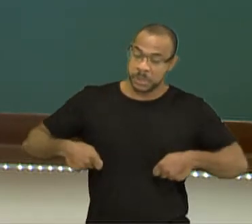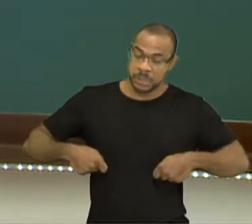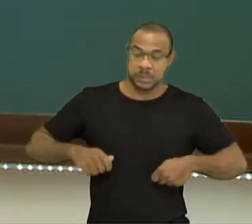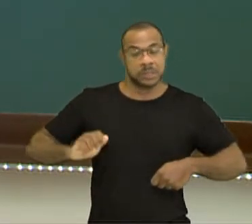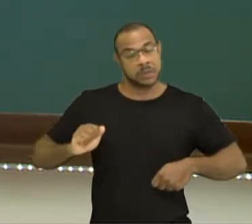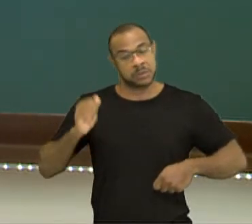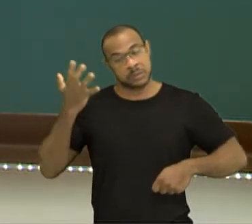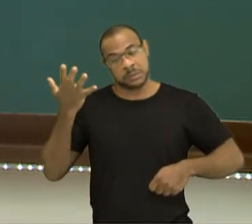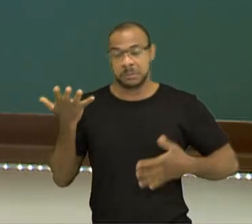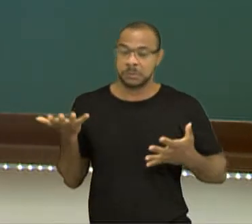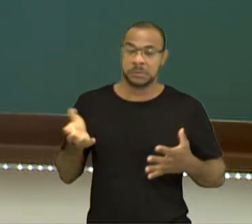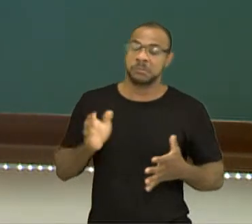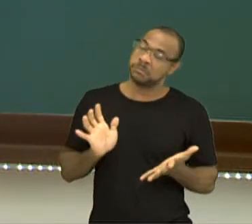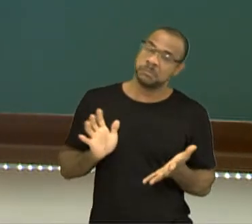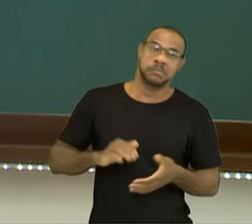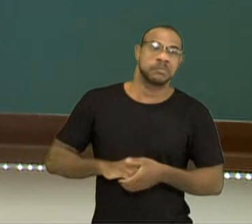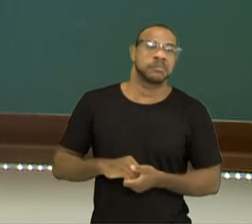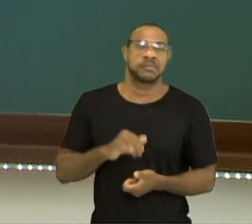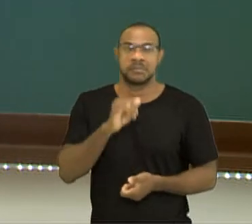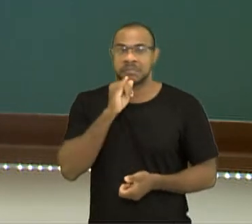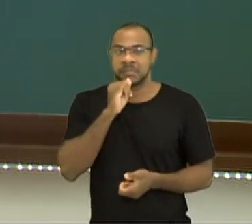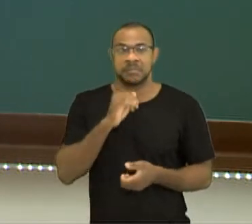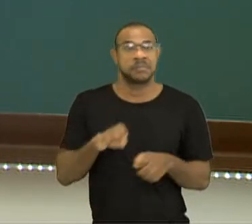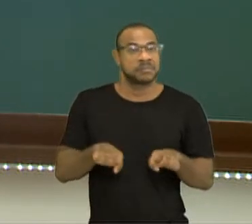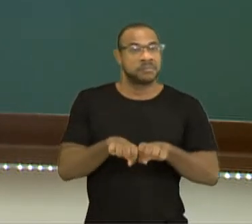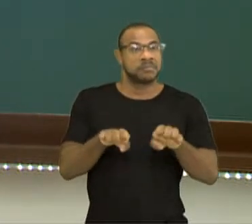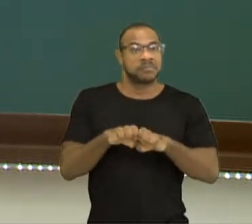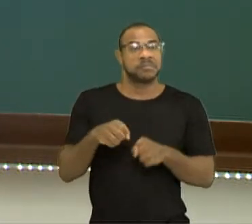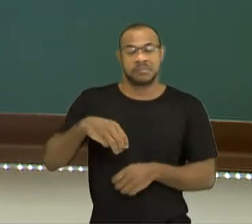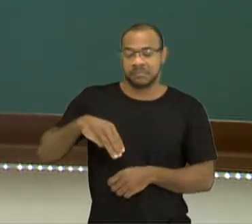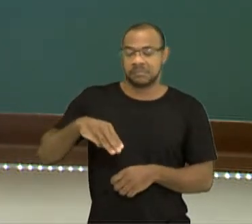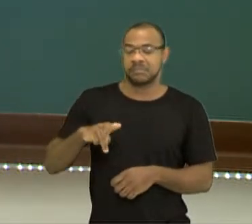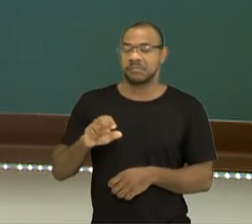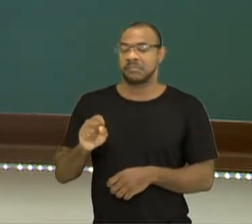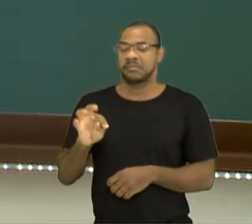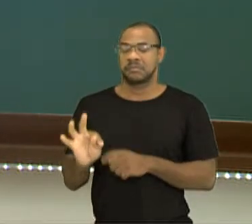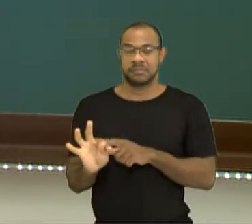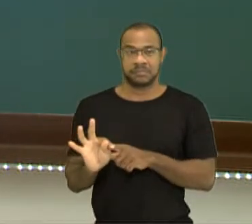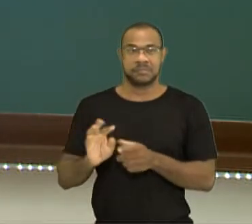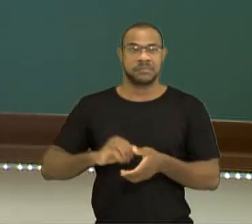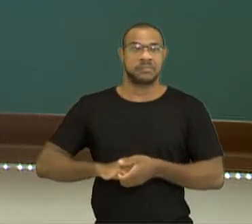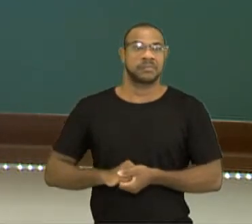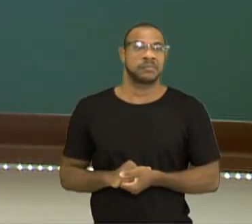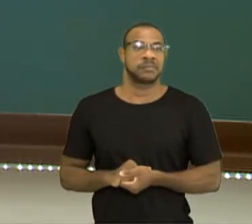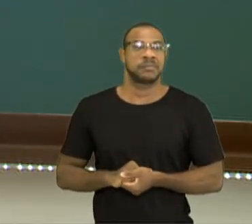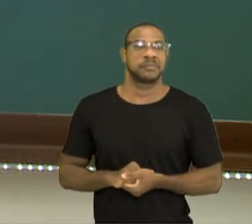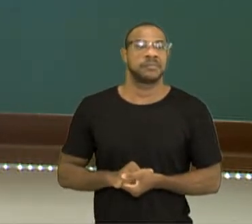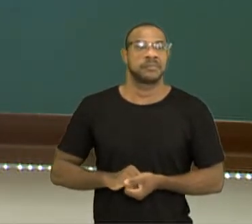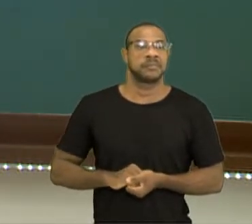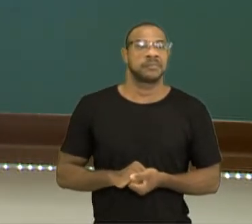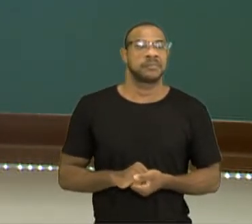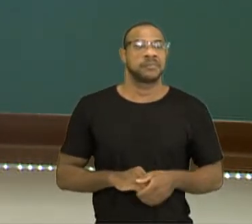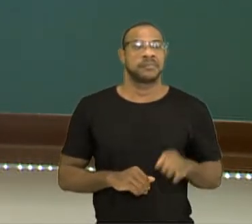possa ter acontecido. É justamente a estrutura do must have, tá bom? A segunda, a letra